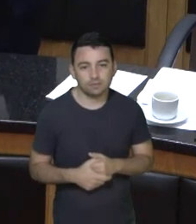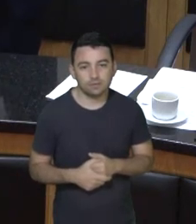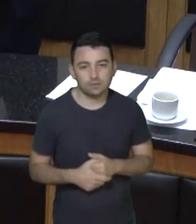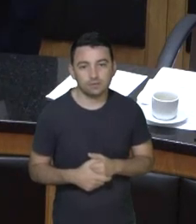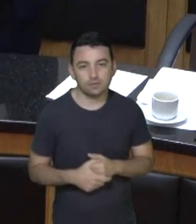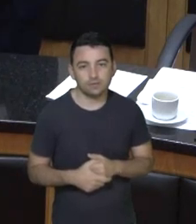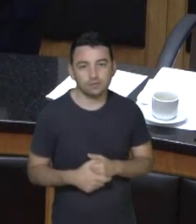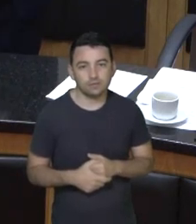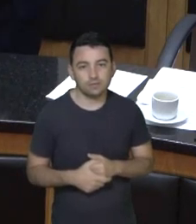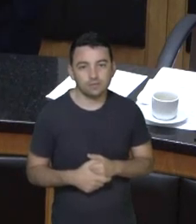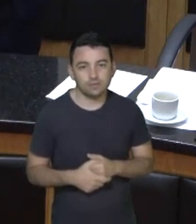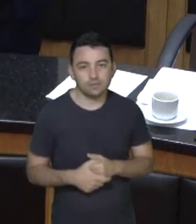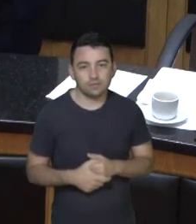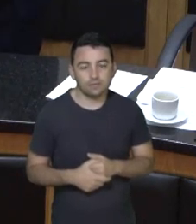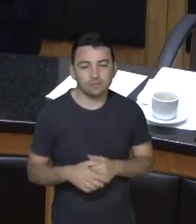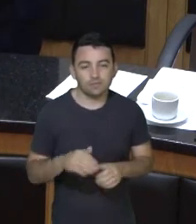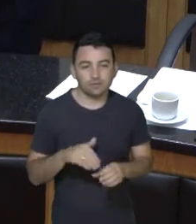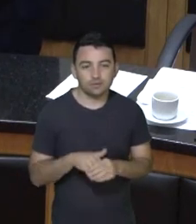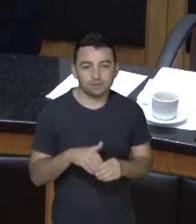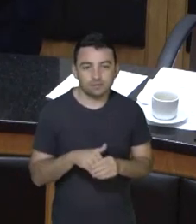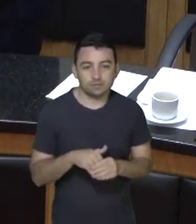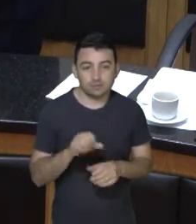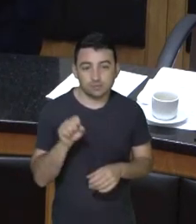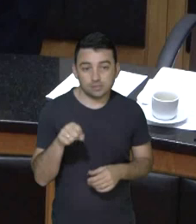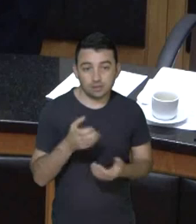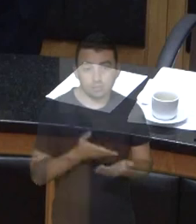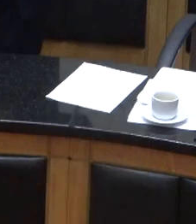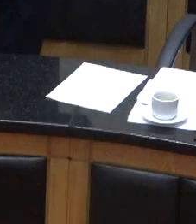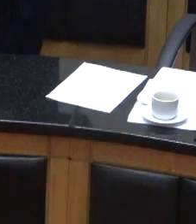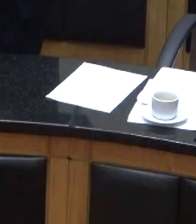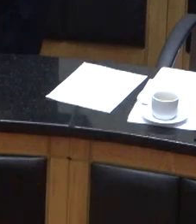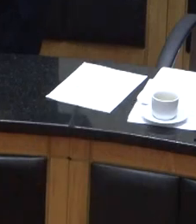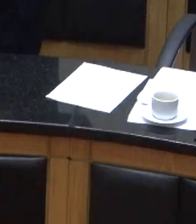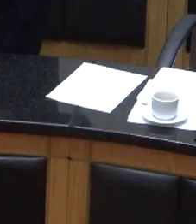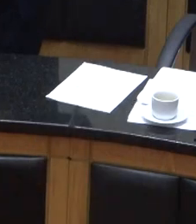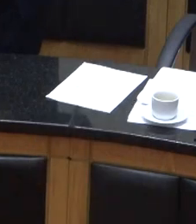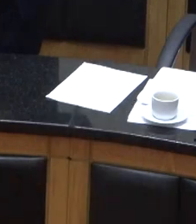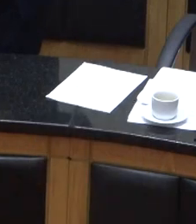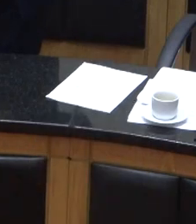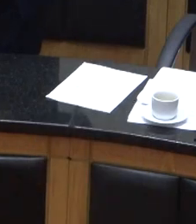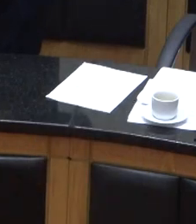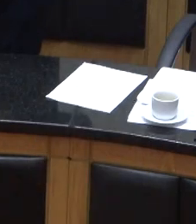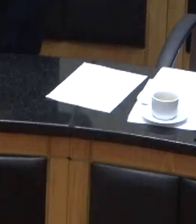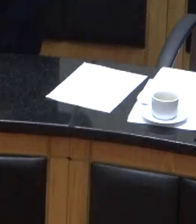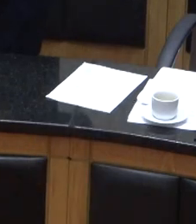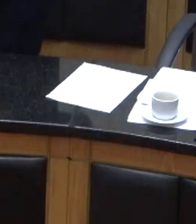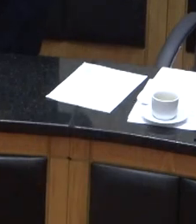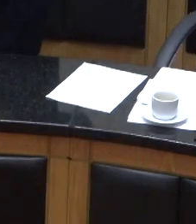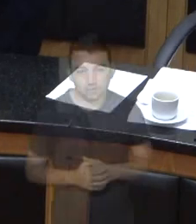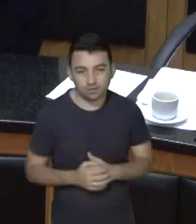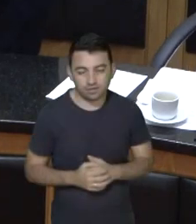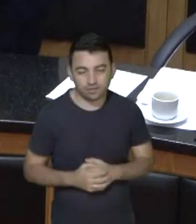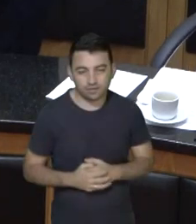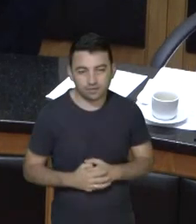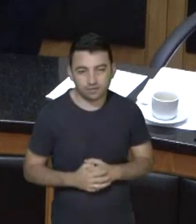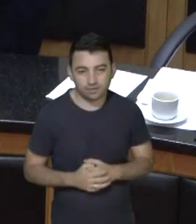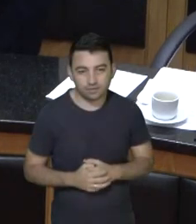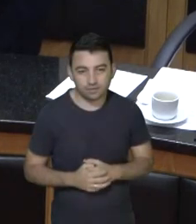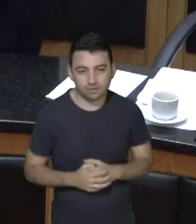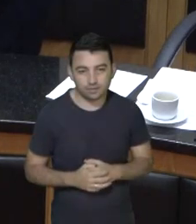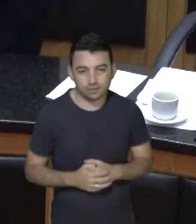o voto sim aprova a emenda e o voto não rejeita a emenda. Nós precisamos aprovar a